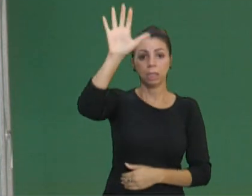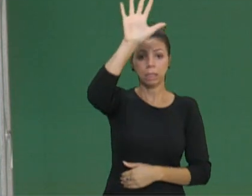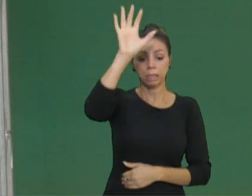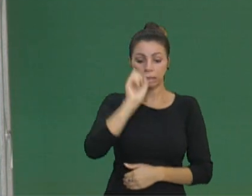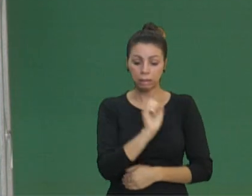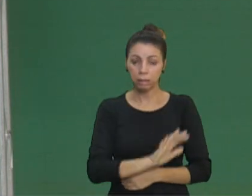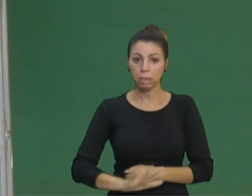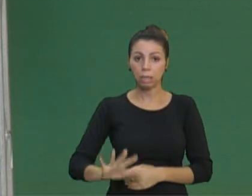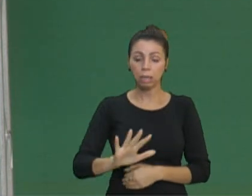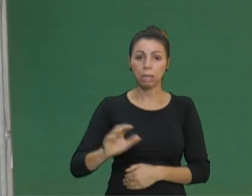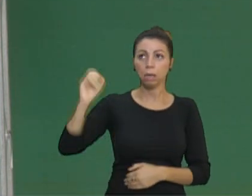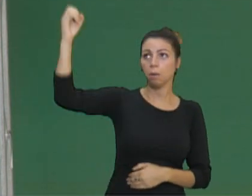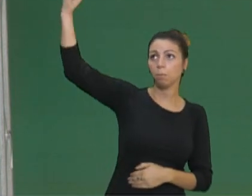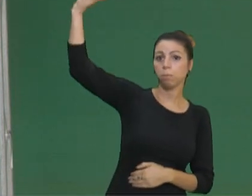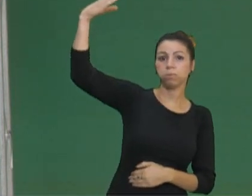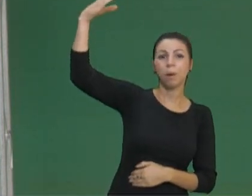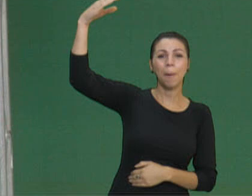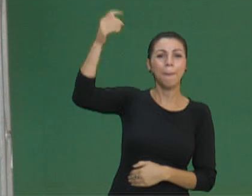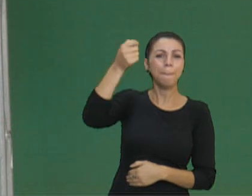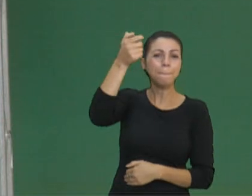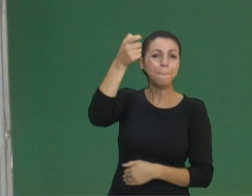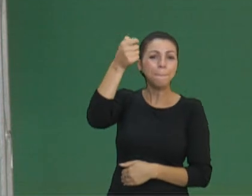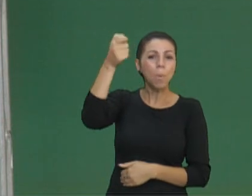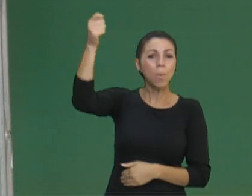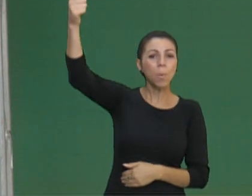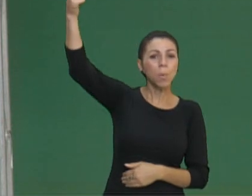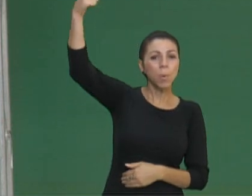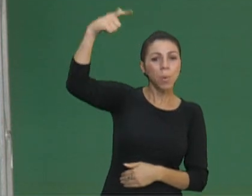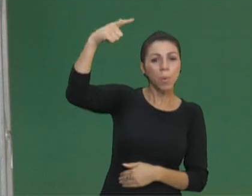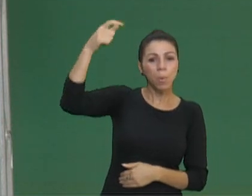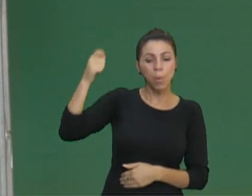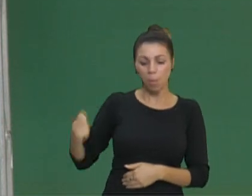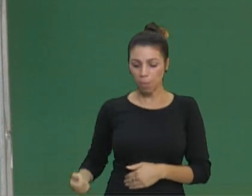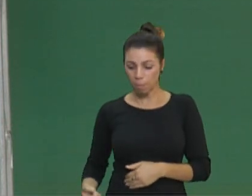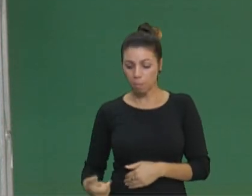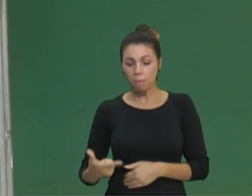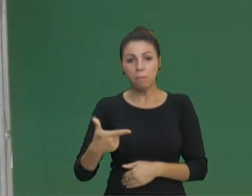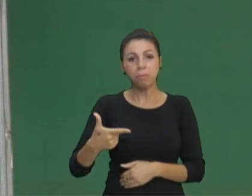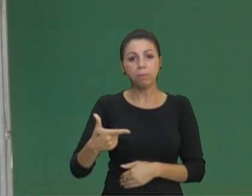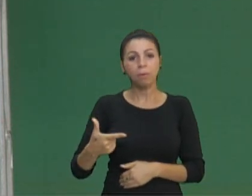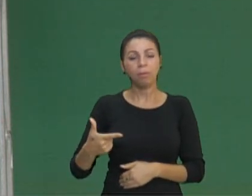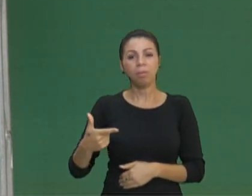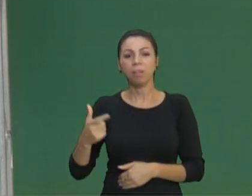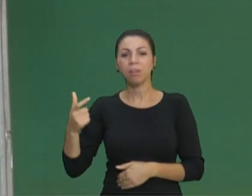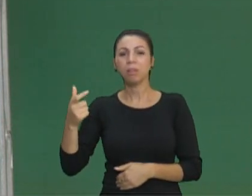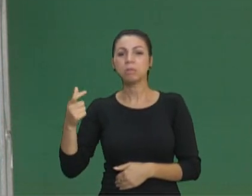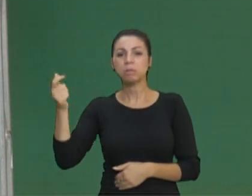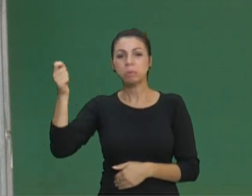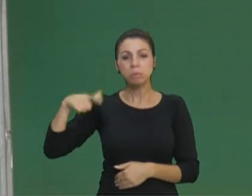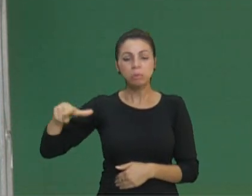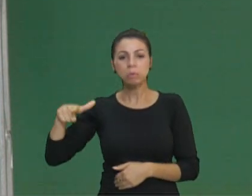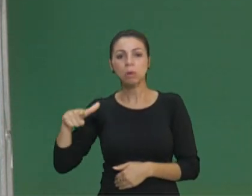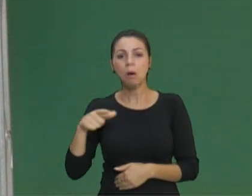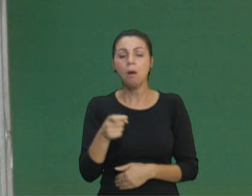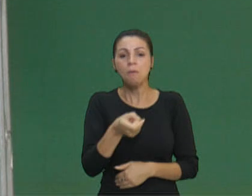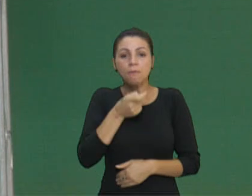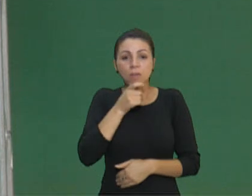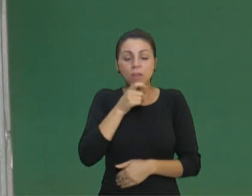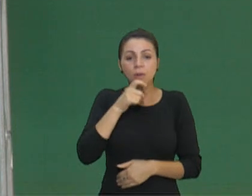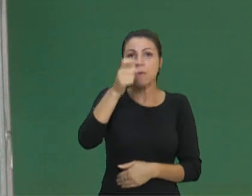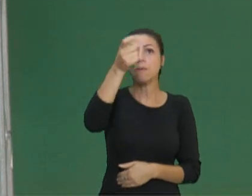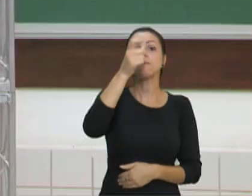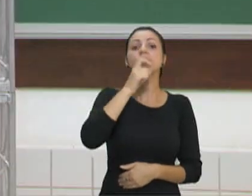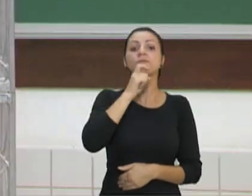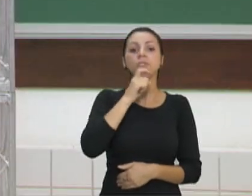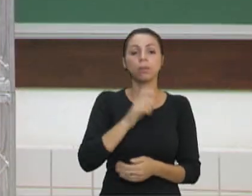menos calor do Sol, portanto, o que a gente tem é a formação de massas de ar frio. E as massas